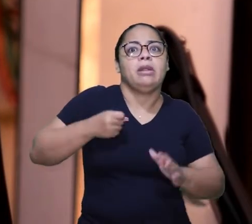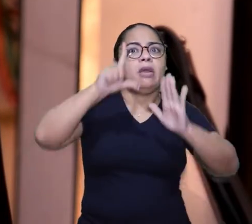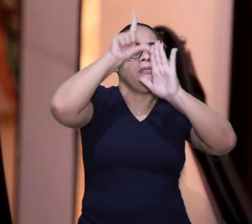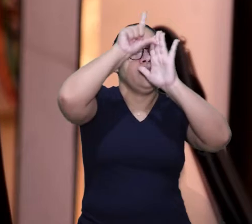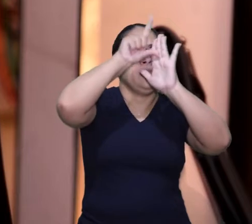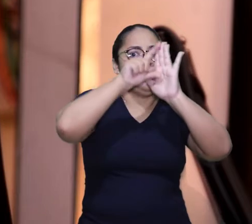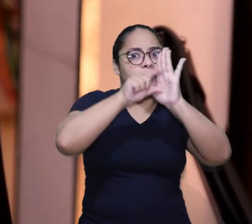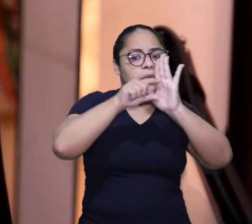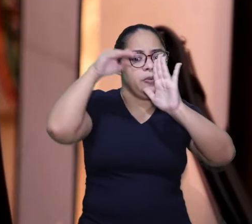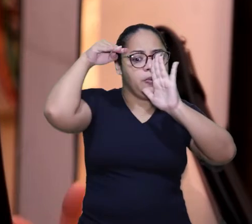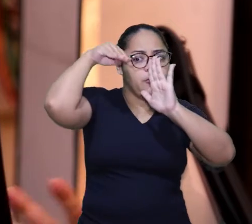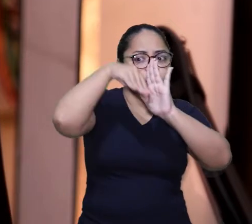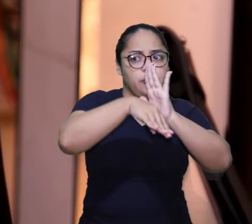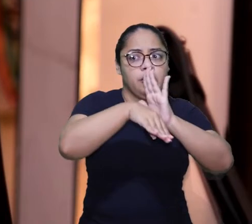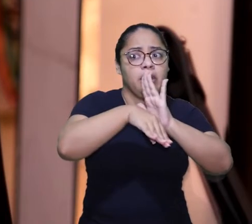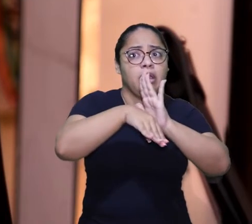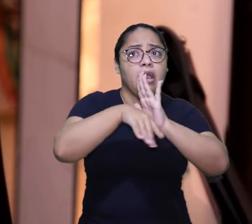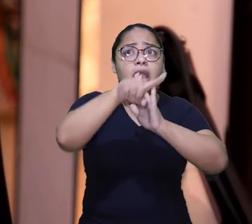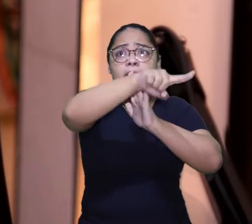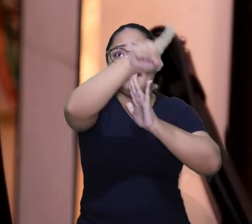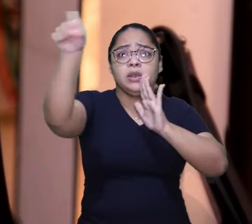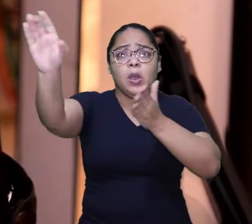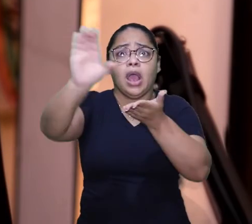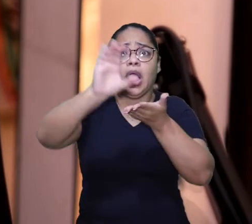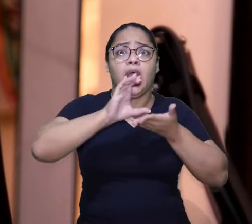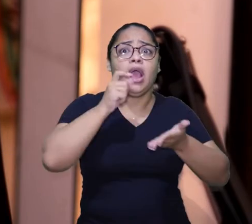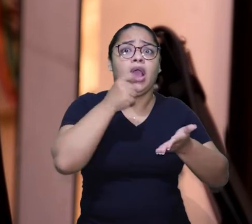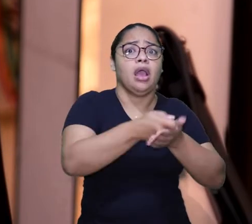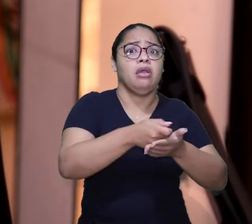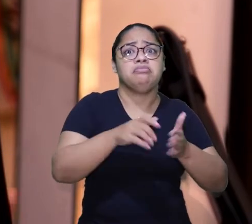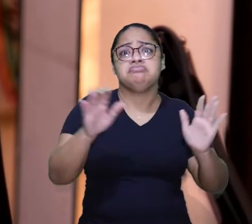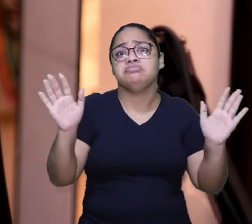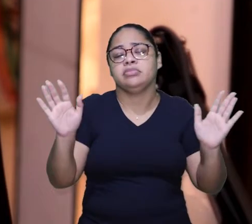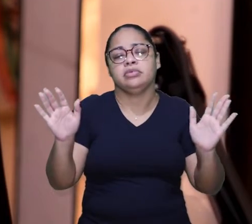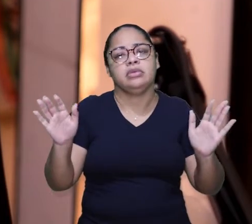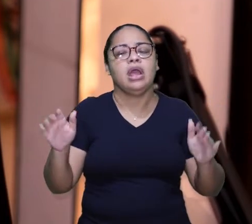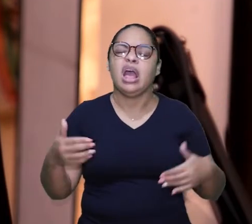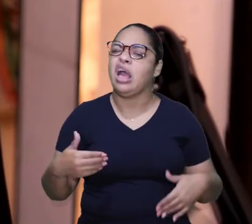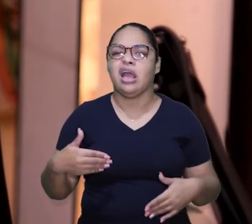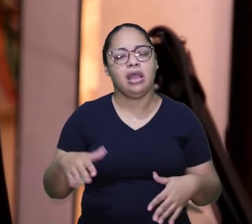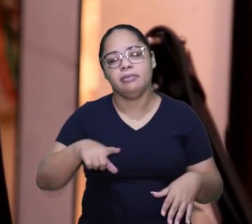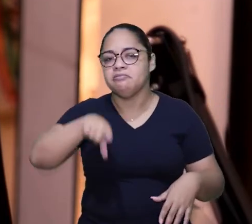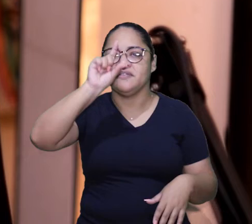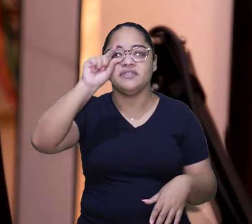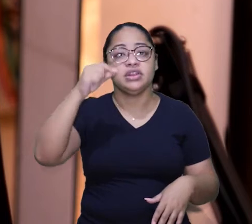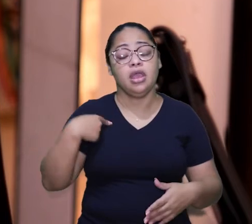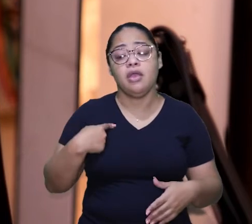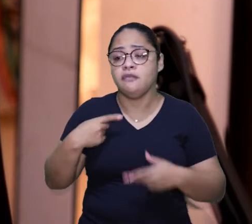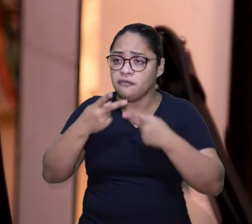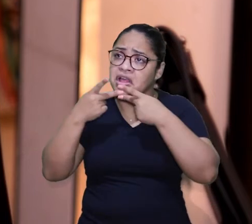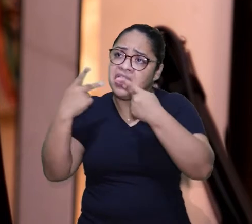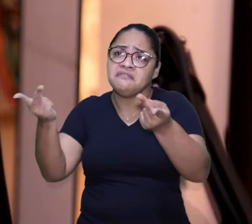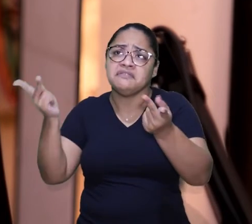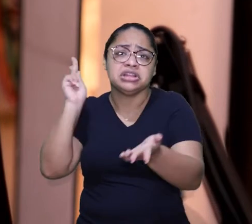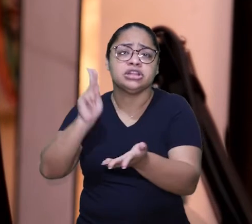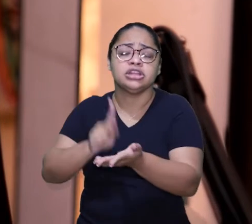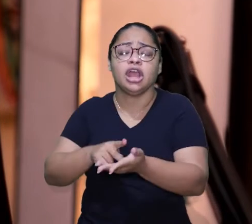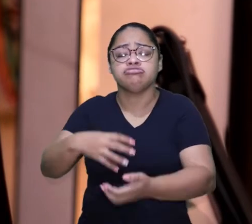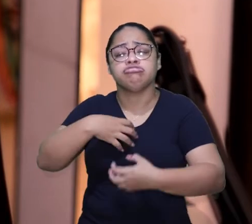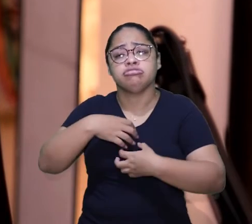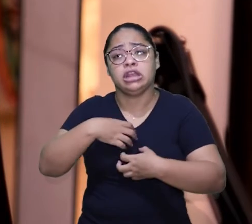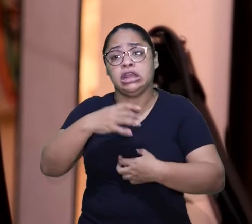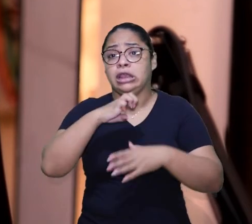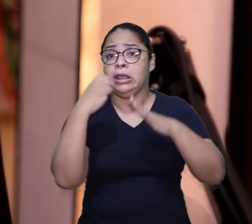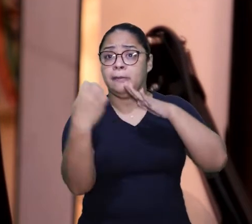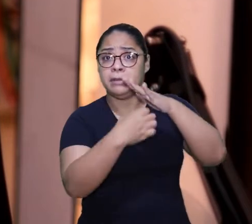ficar comigo então tipo assim ah já que é assim eu vou falar o que eu quero para o meu público de verdade e as empresas que quiserem estar